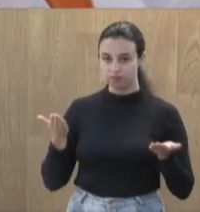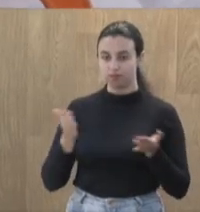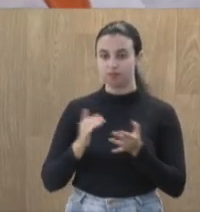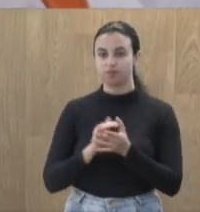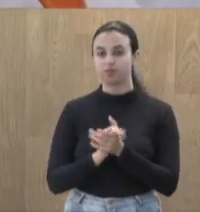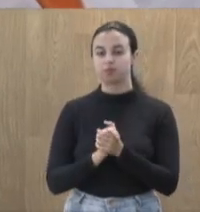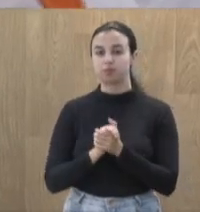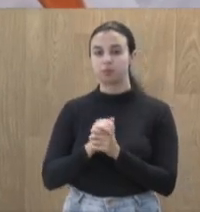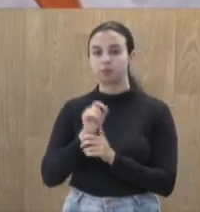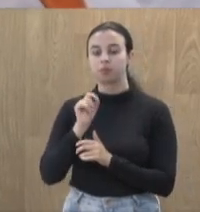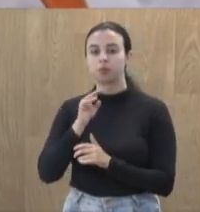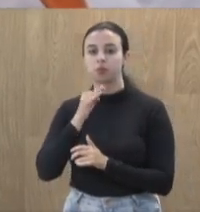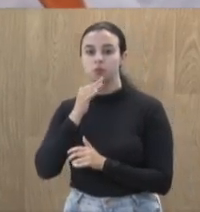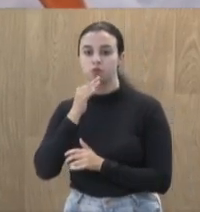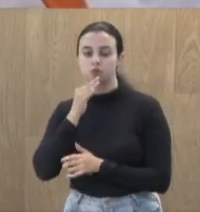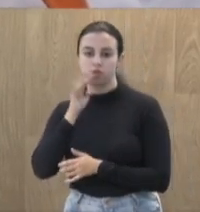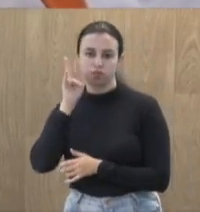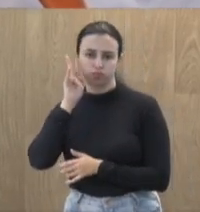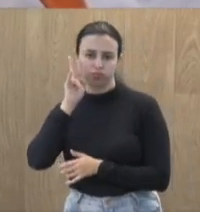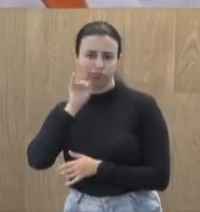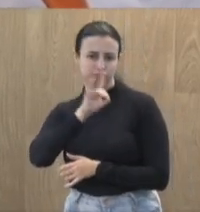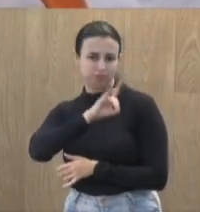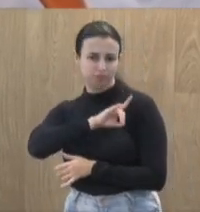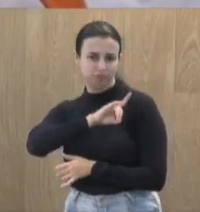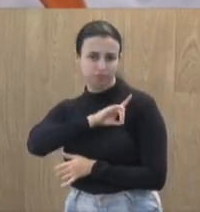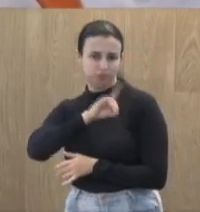Para quem conhece a história de Divinópolis,